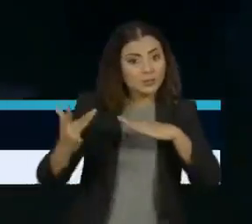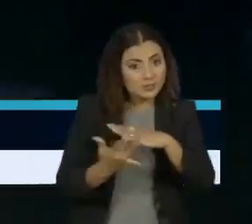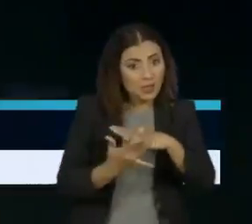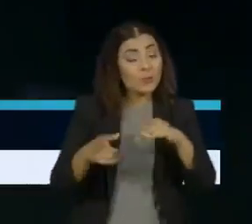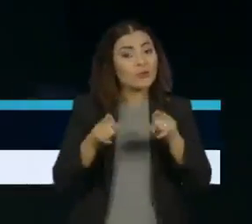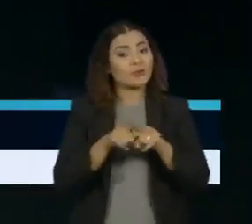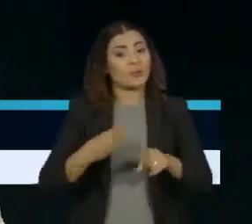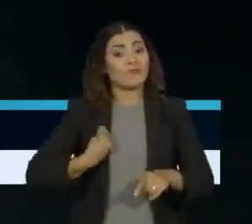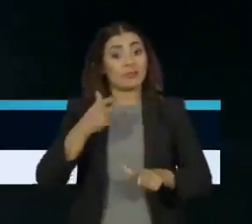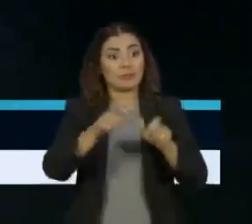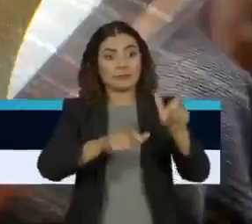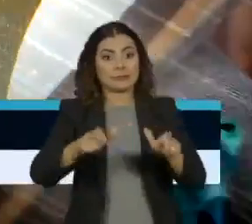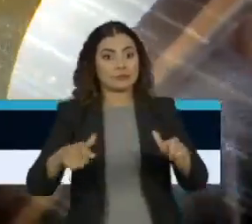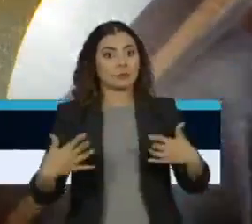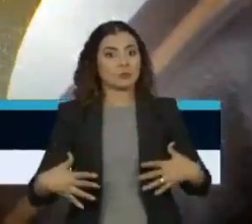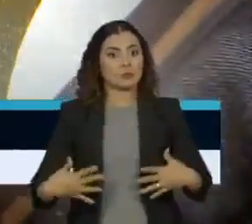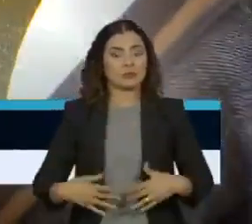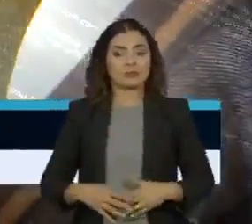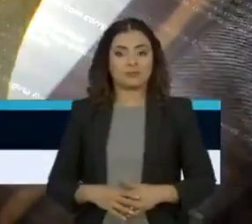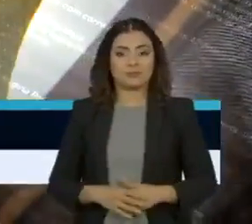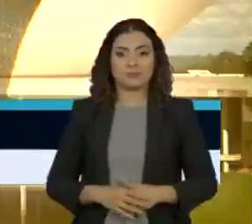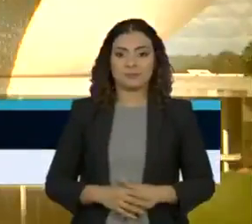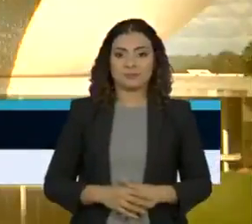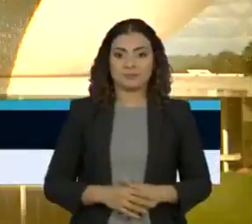sociais e na vida das pessoas.